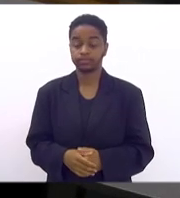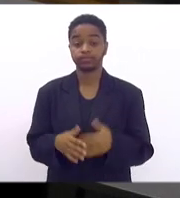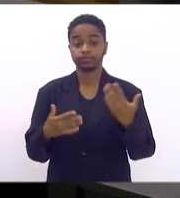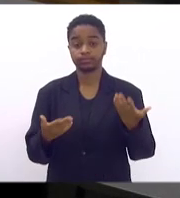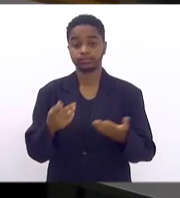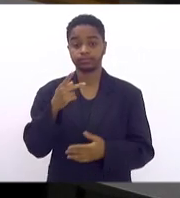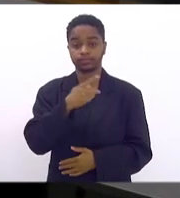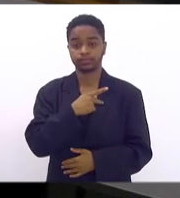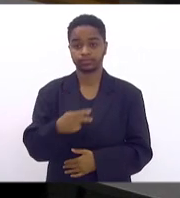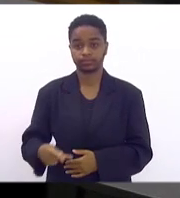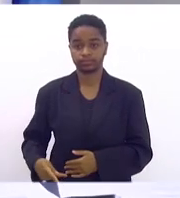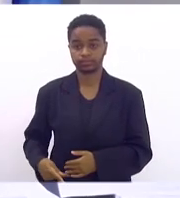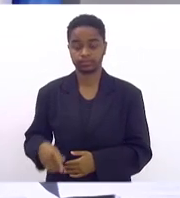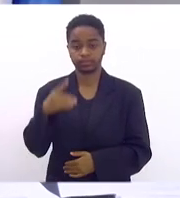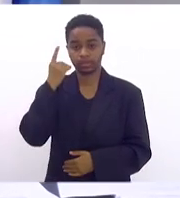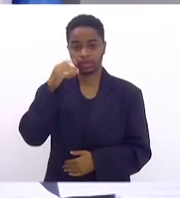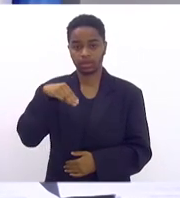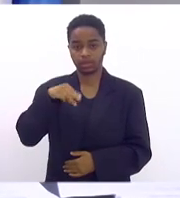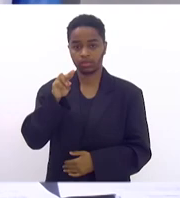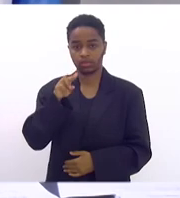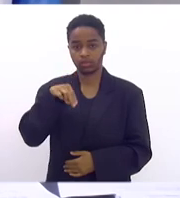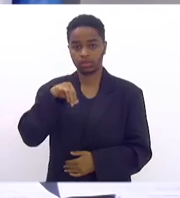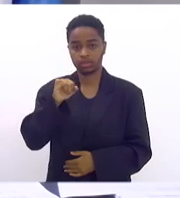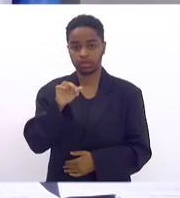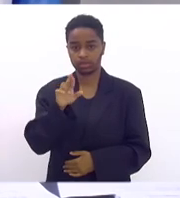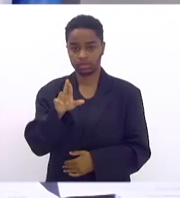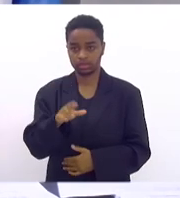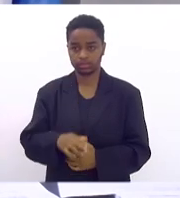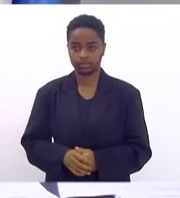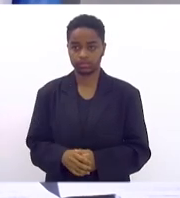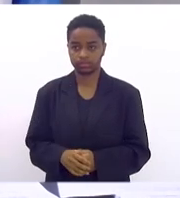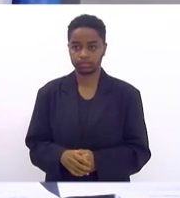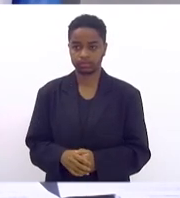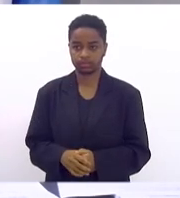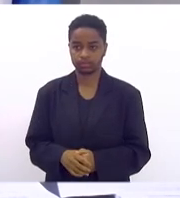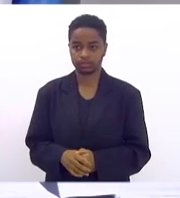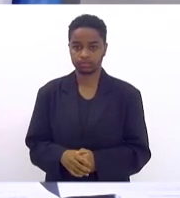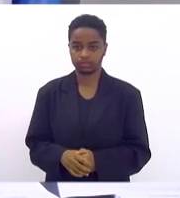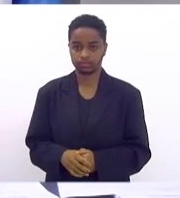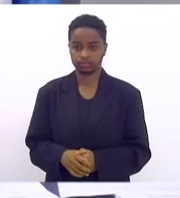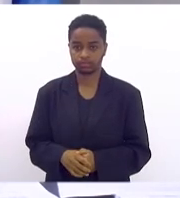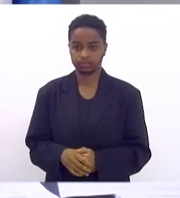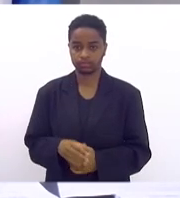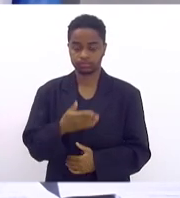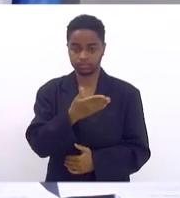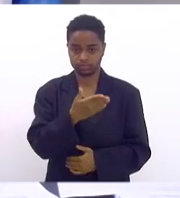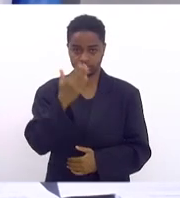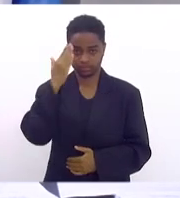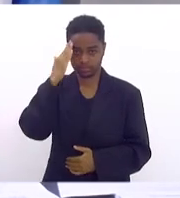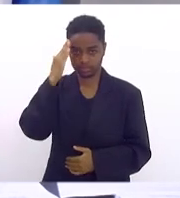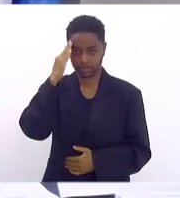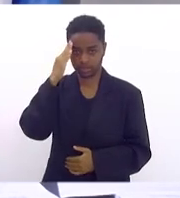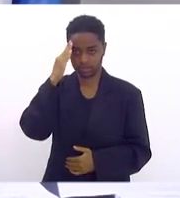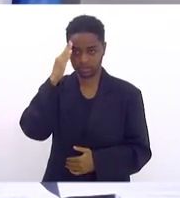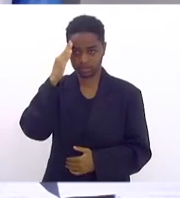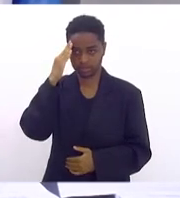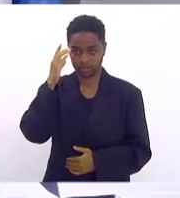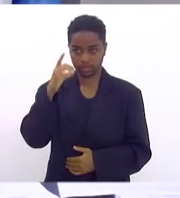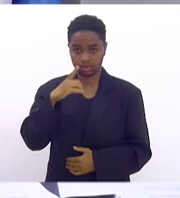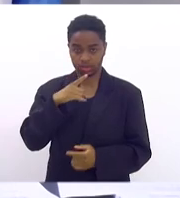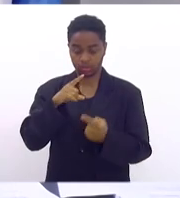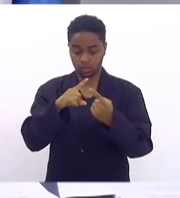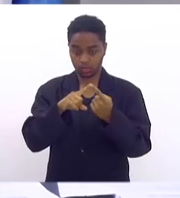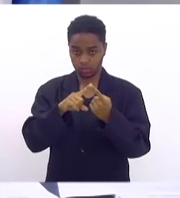Presidente. Deputado Renato. Munir. Deputado Munir, Vossa Excelência está ciente. Uma votação